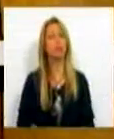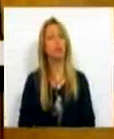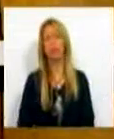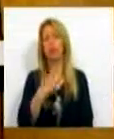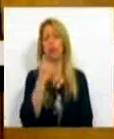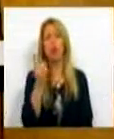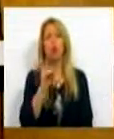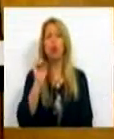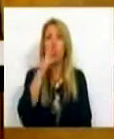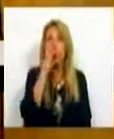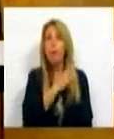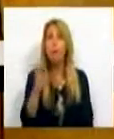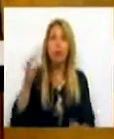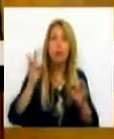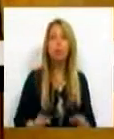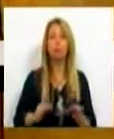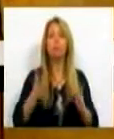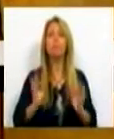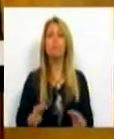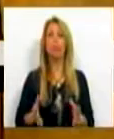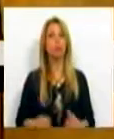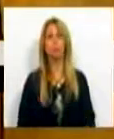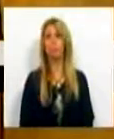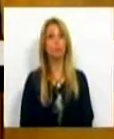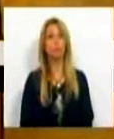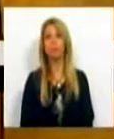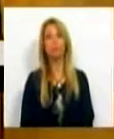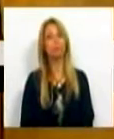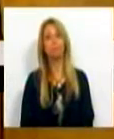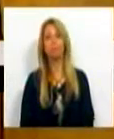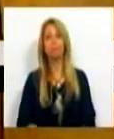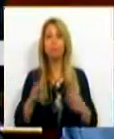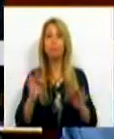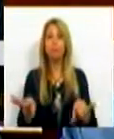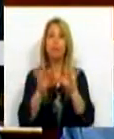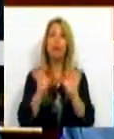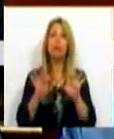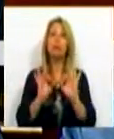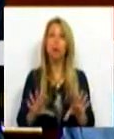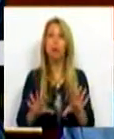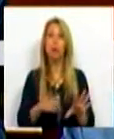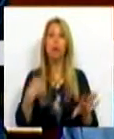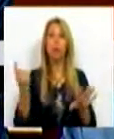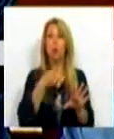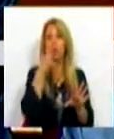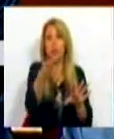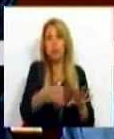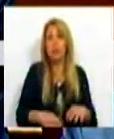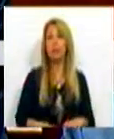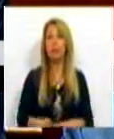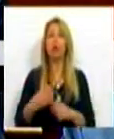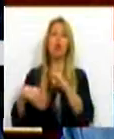ser realizadas. Vão ser, na mesma linha que nós acabámos de referir.